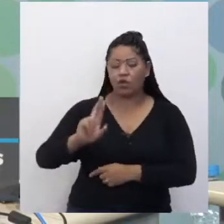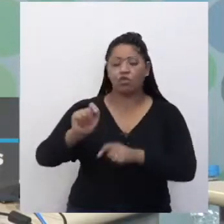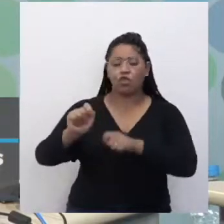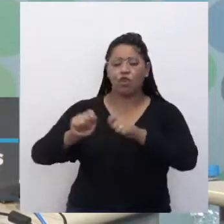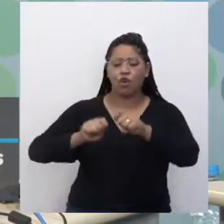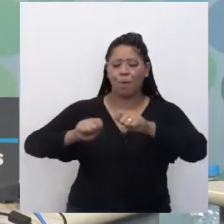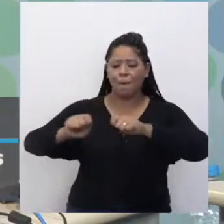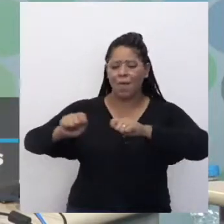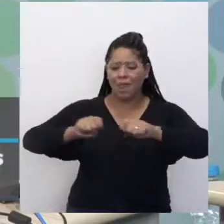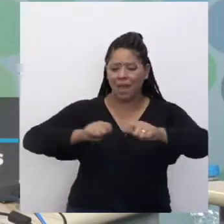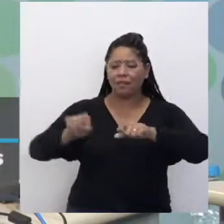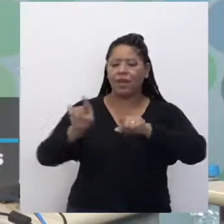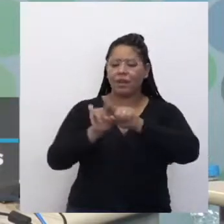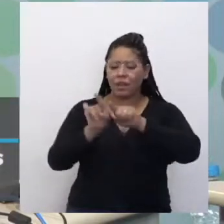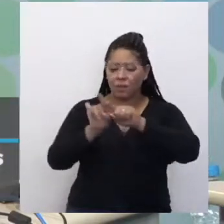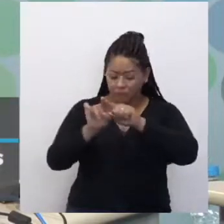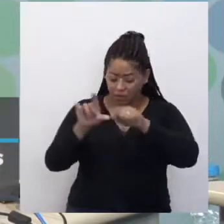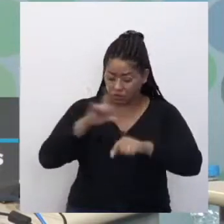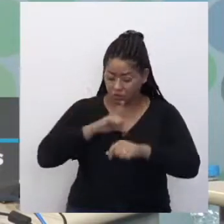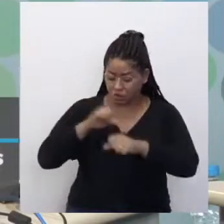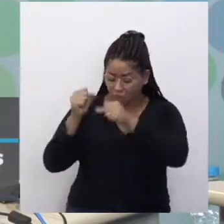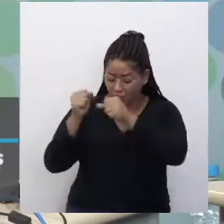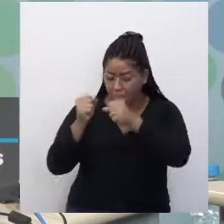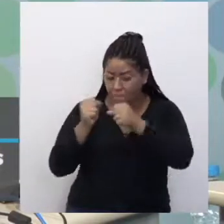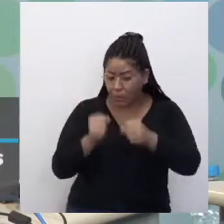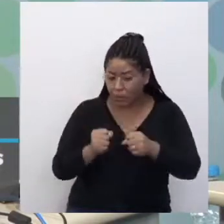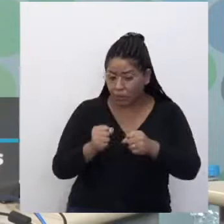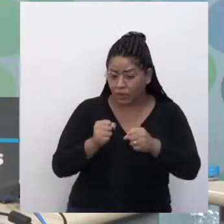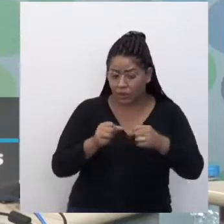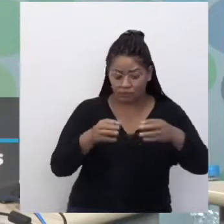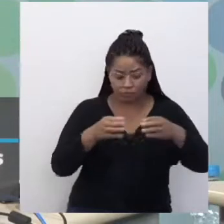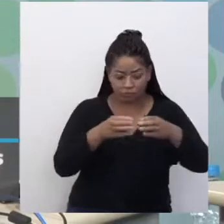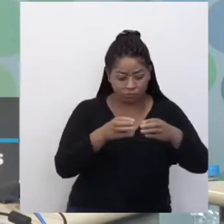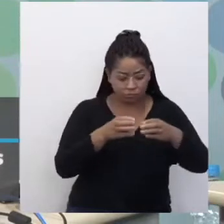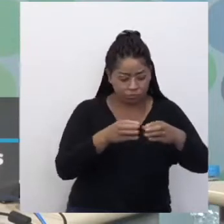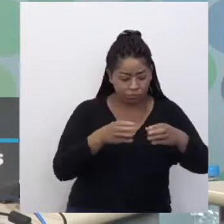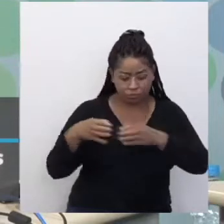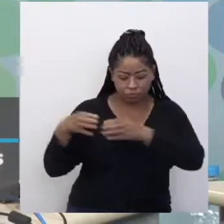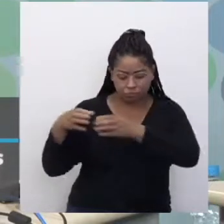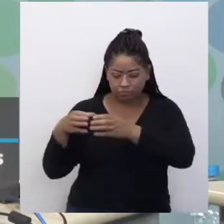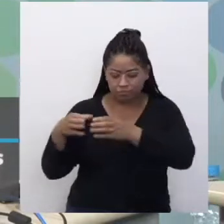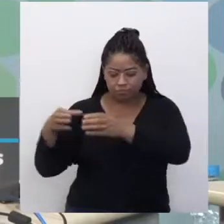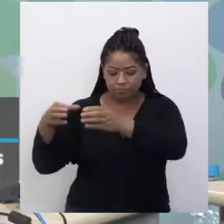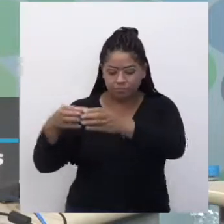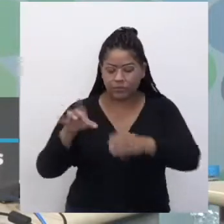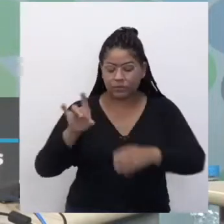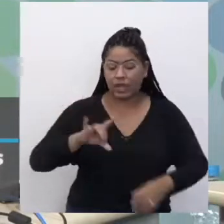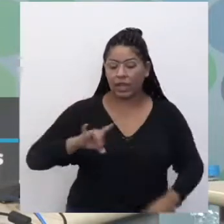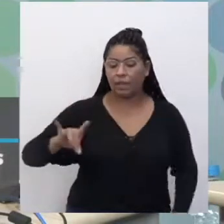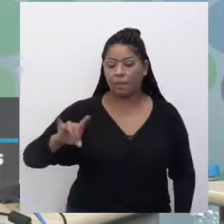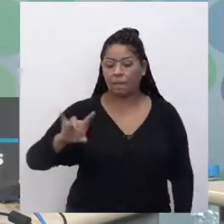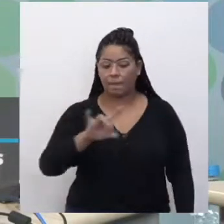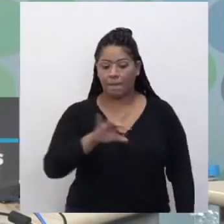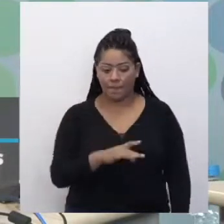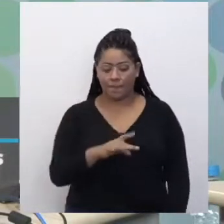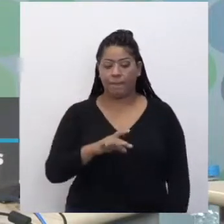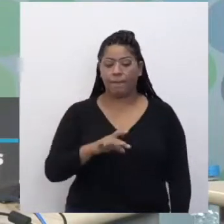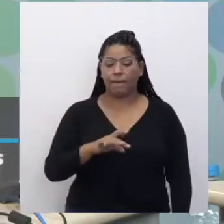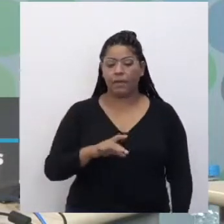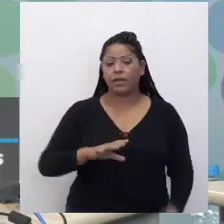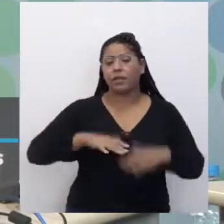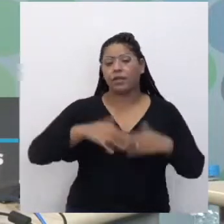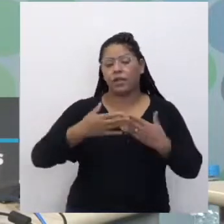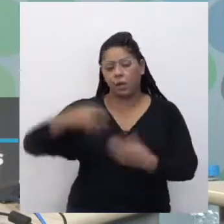o poder político no seu território, ali nos seus domínios territoriais do feudo, tá? Então, eram reis meio